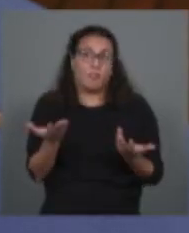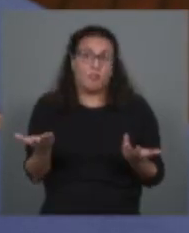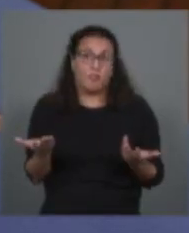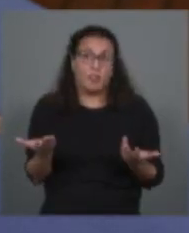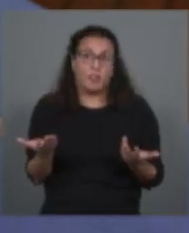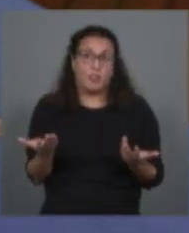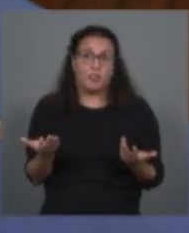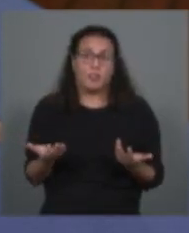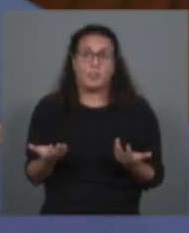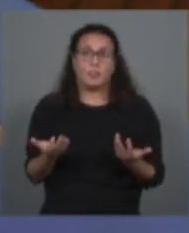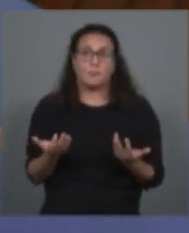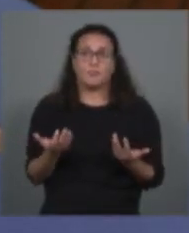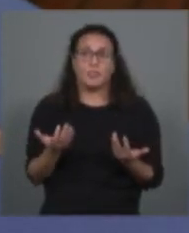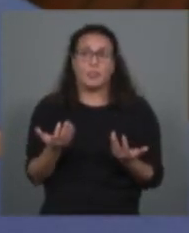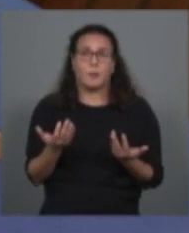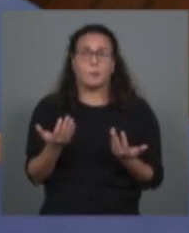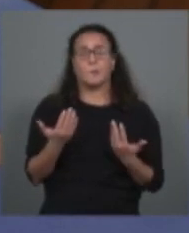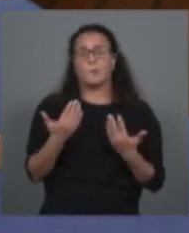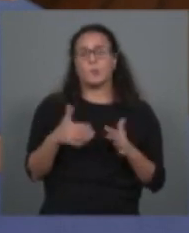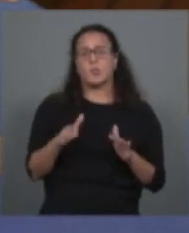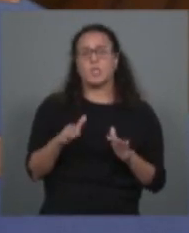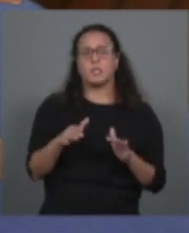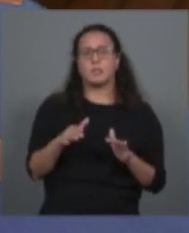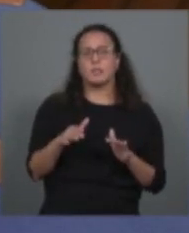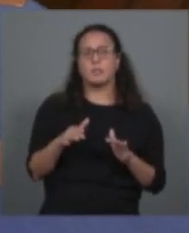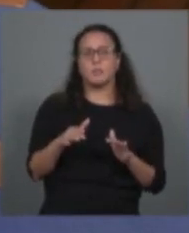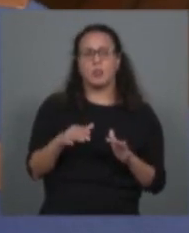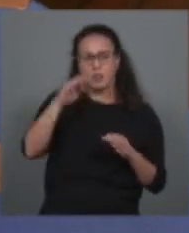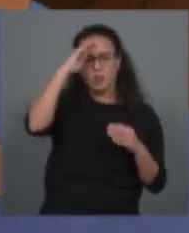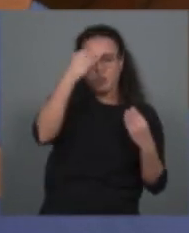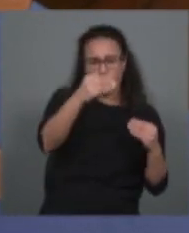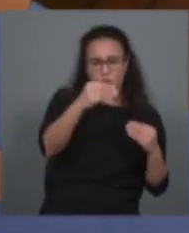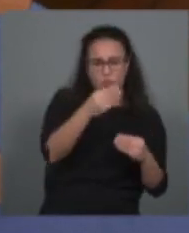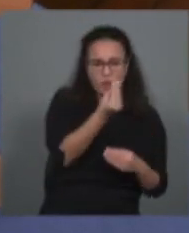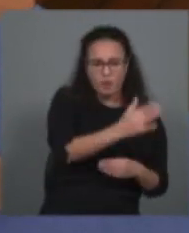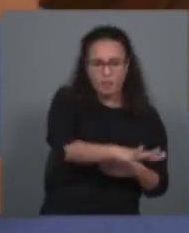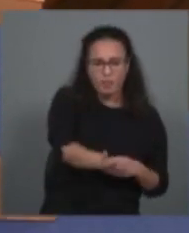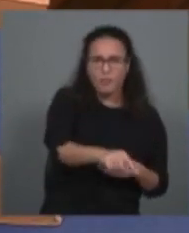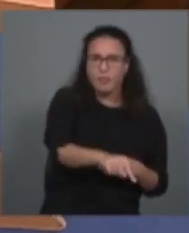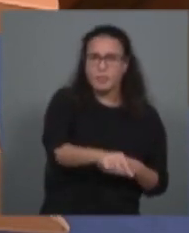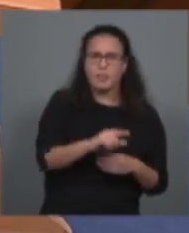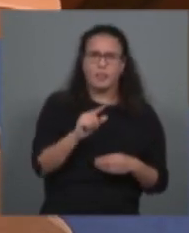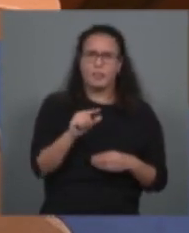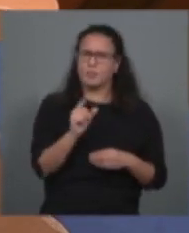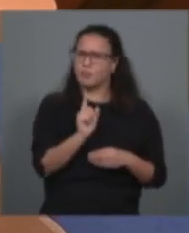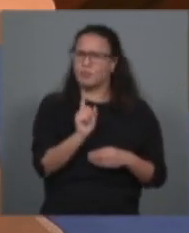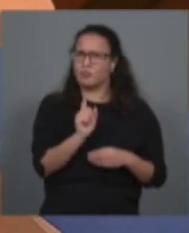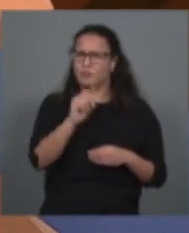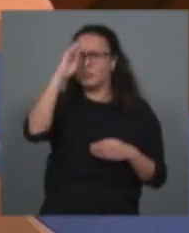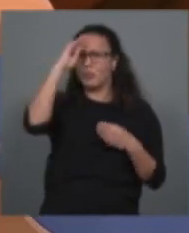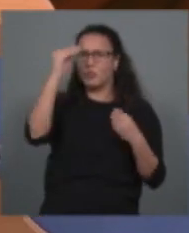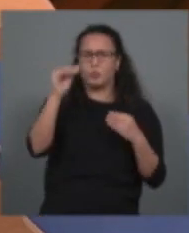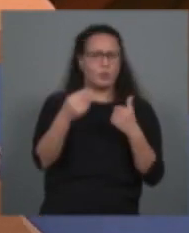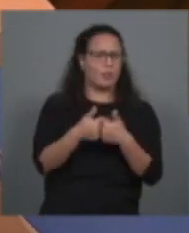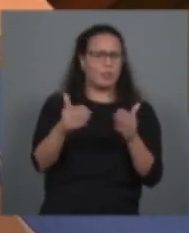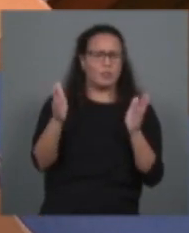educando, ouvindo as pessoas, os interlocutores. E a educação não é só com os pequeninos. A educação é connosco, com a nossa idade. É um processo que nunca termina, e é com os